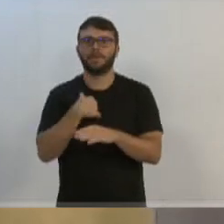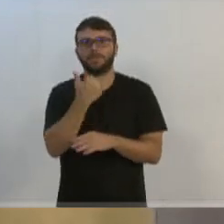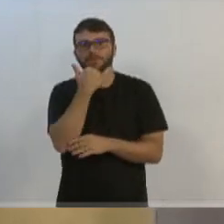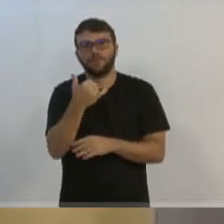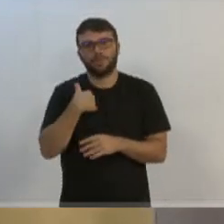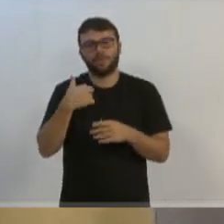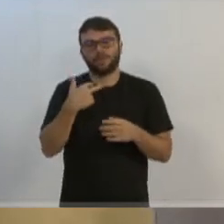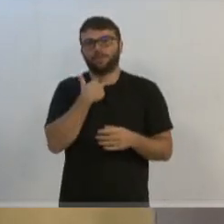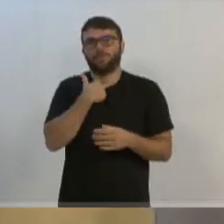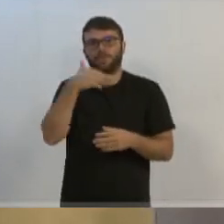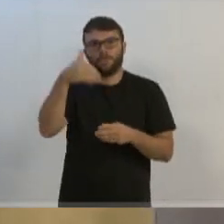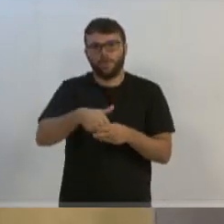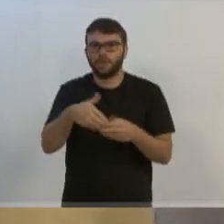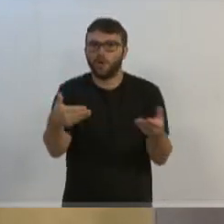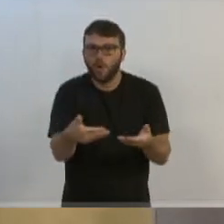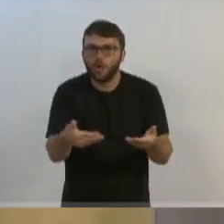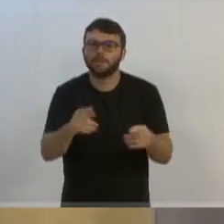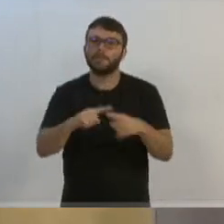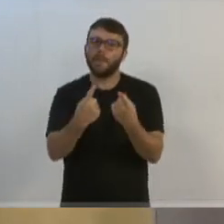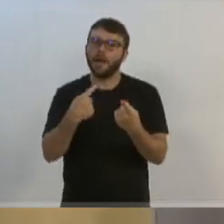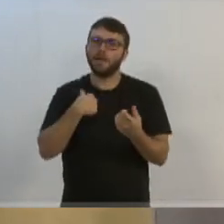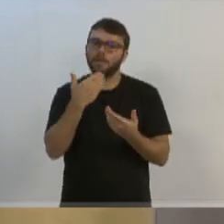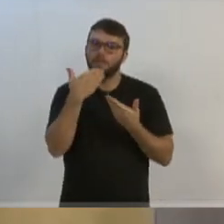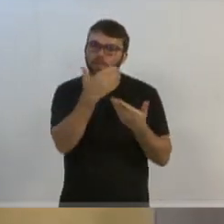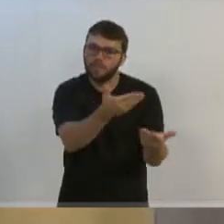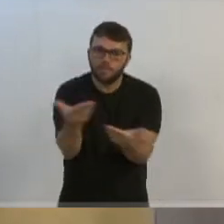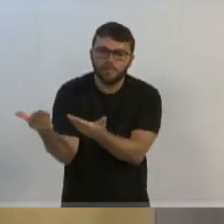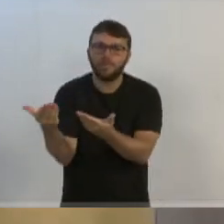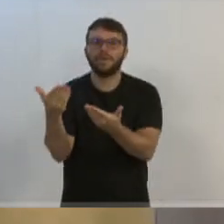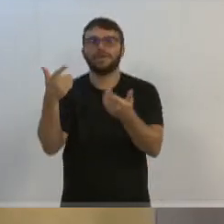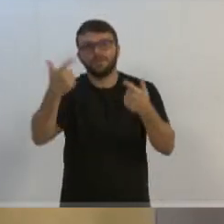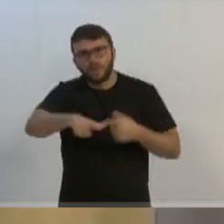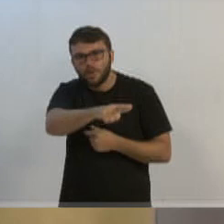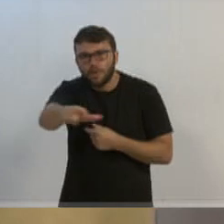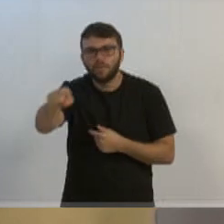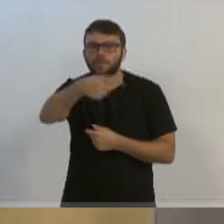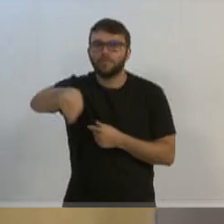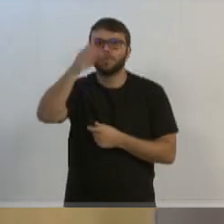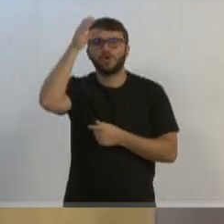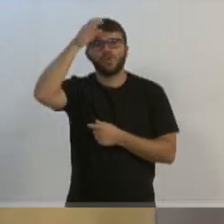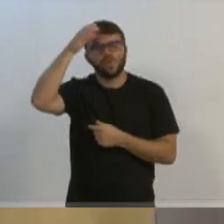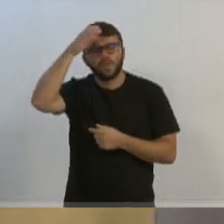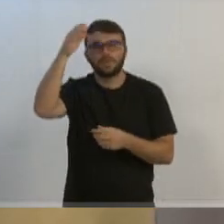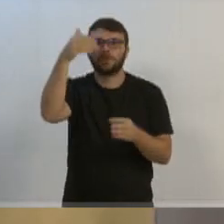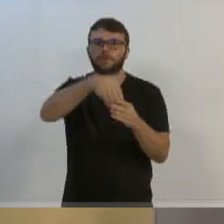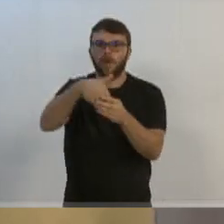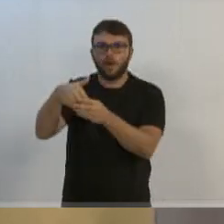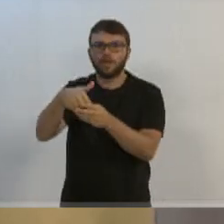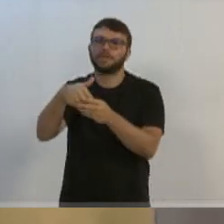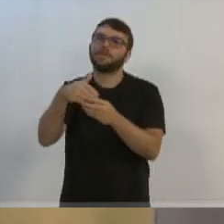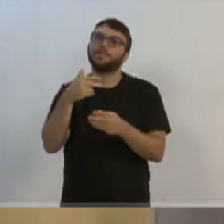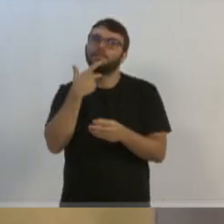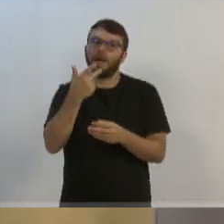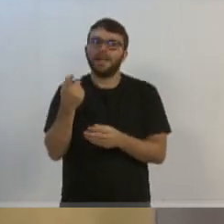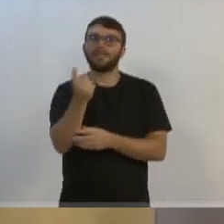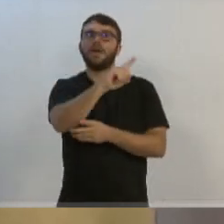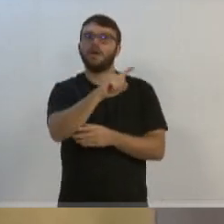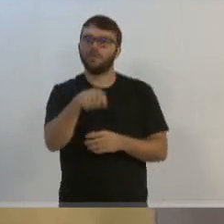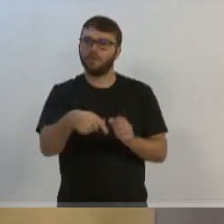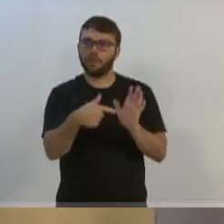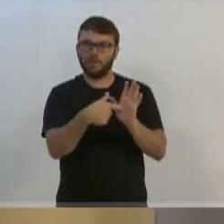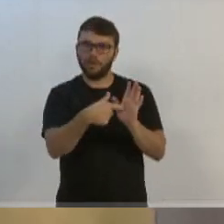votar, né? Mas peço aí o voto consciente de cada um dos colegas para que rejeite, uma vez que está aqui, está